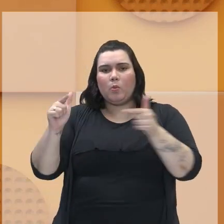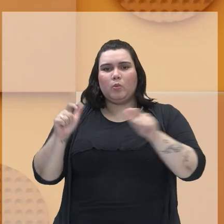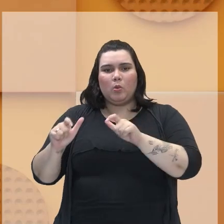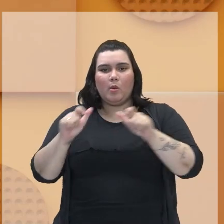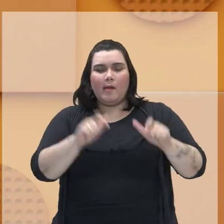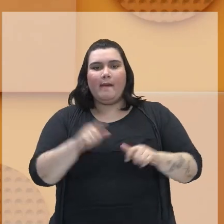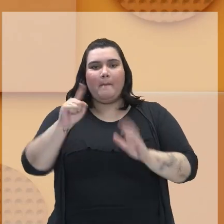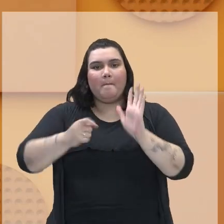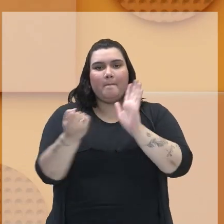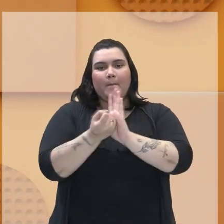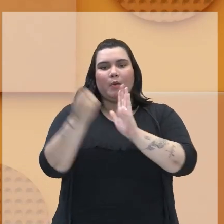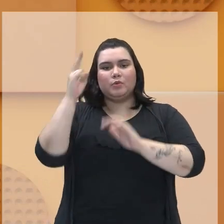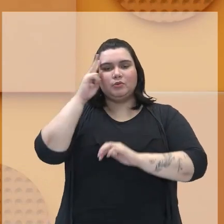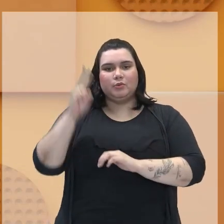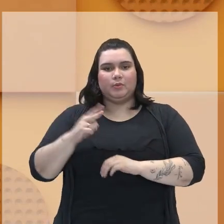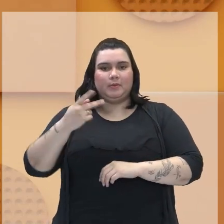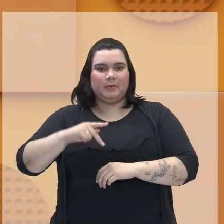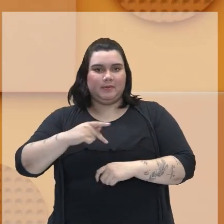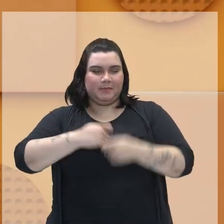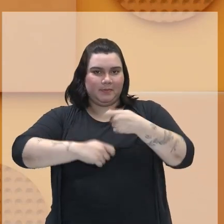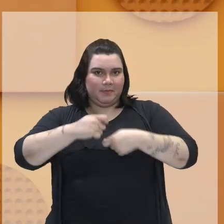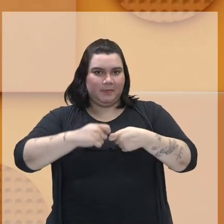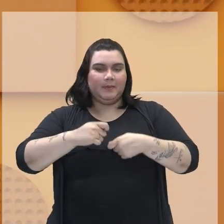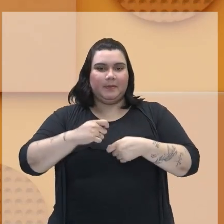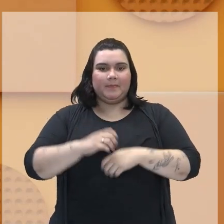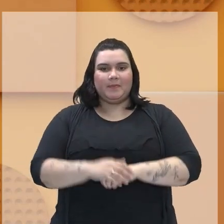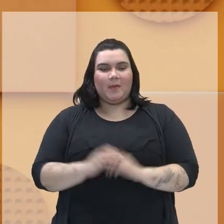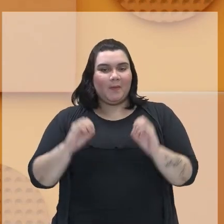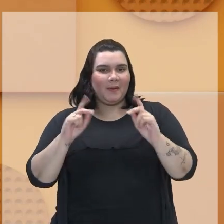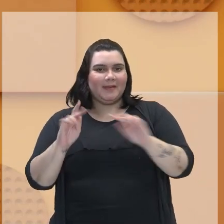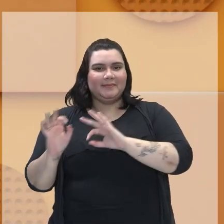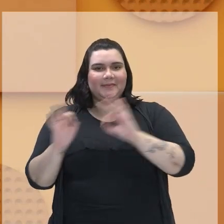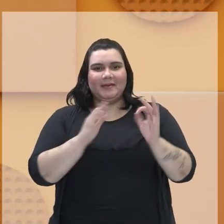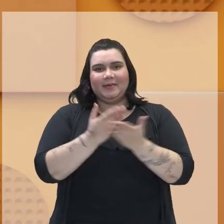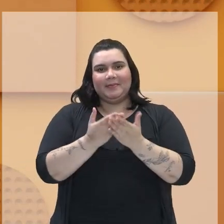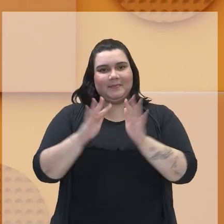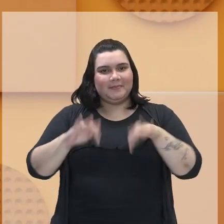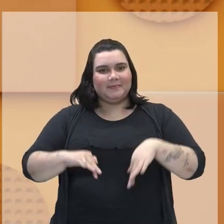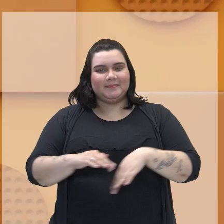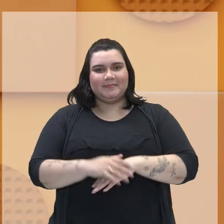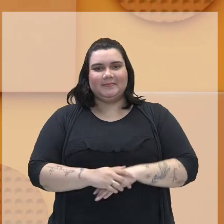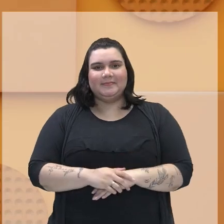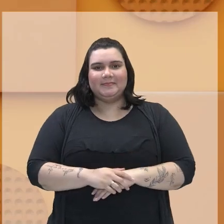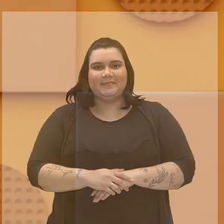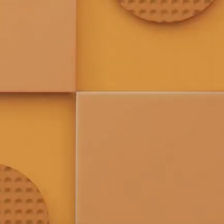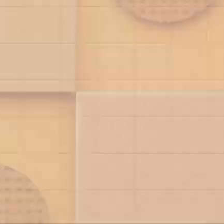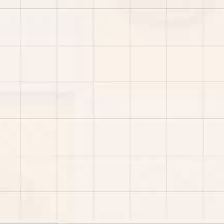momento da economia da borracha. Ok, meus queridos? Essa foi a nossa aula de hoje.